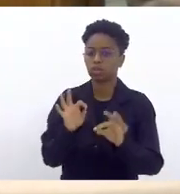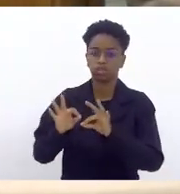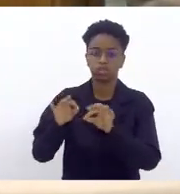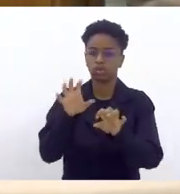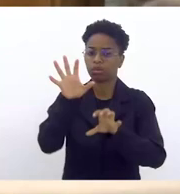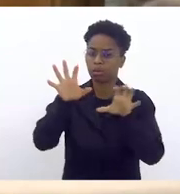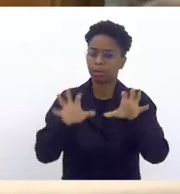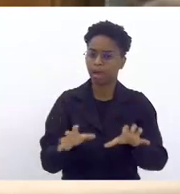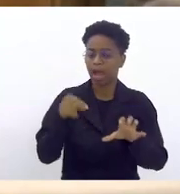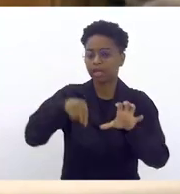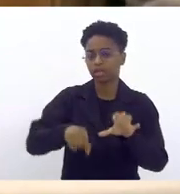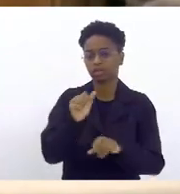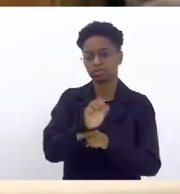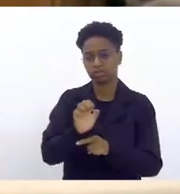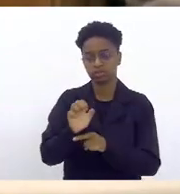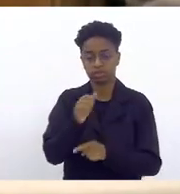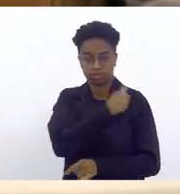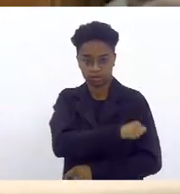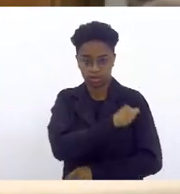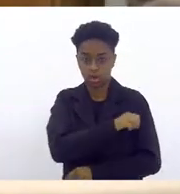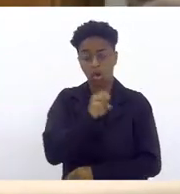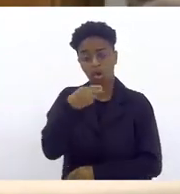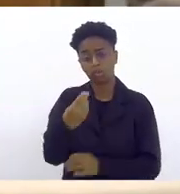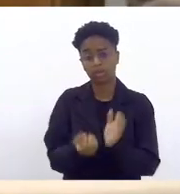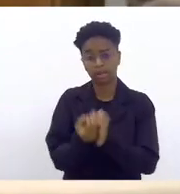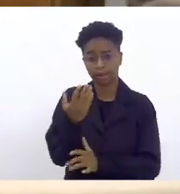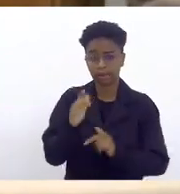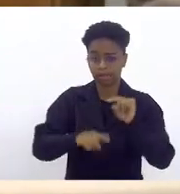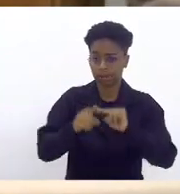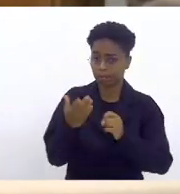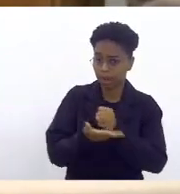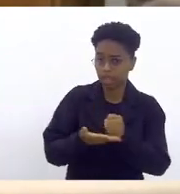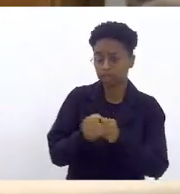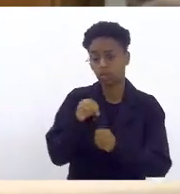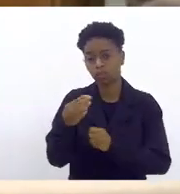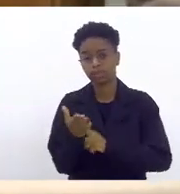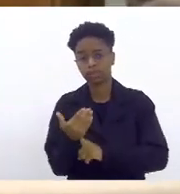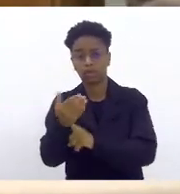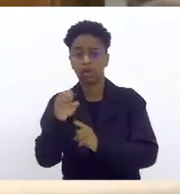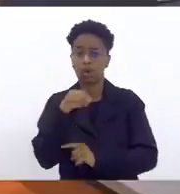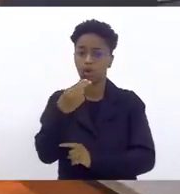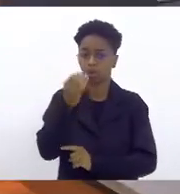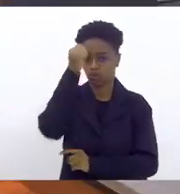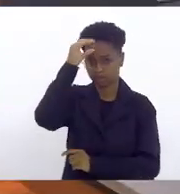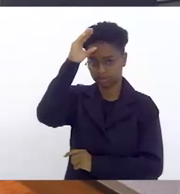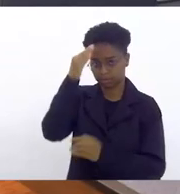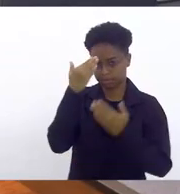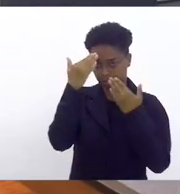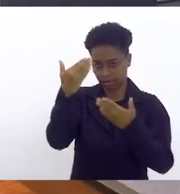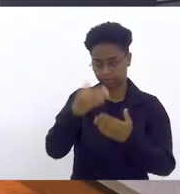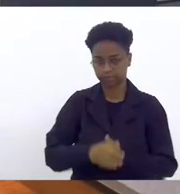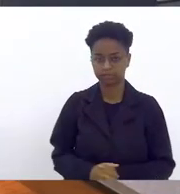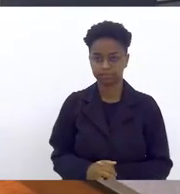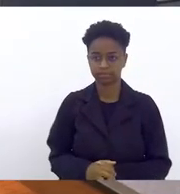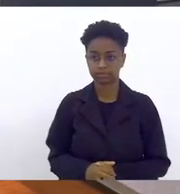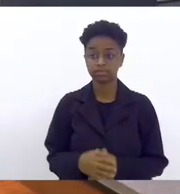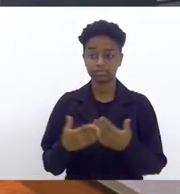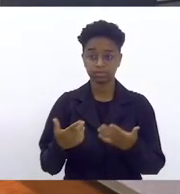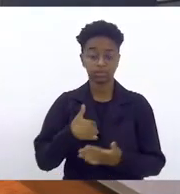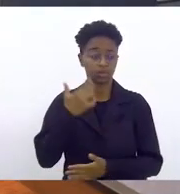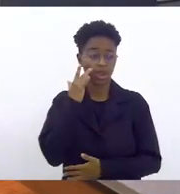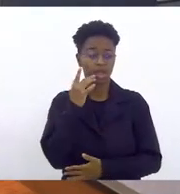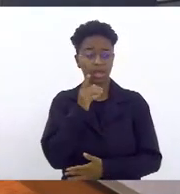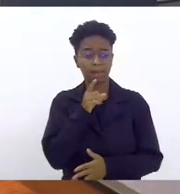Estado do Rio de Janeiro seja para produção de insumo produção de tecnologia e produção de conhecimento obrigado senhor acho que a pergunta